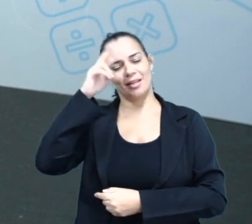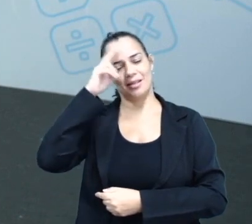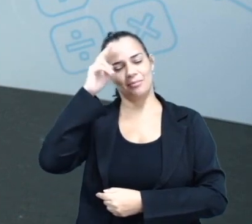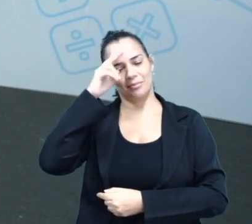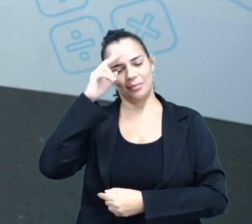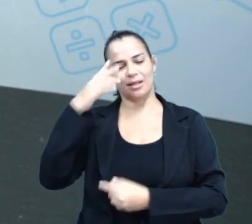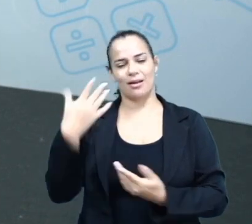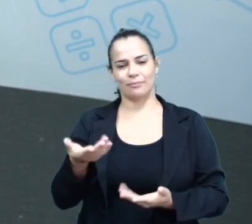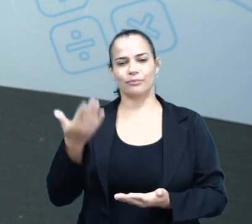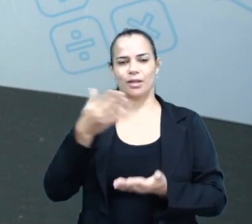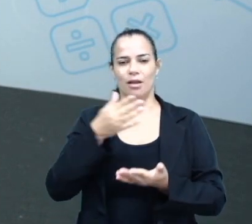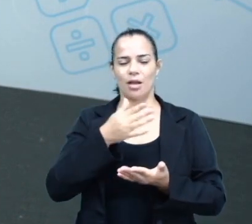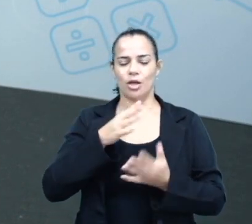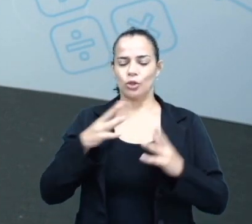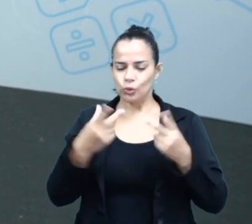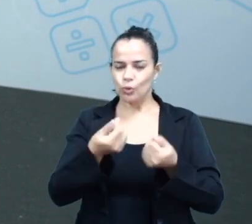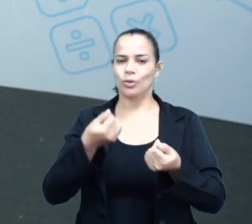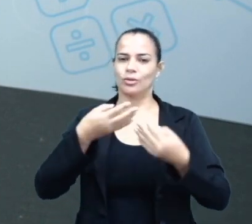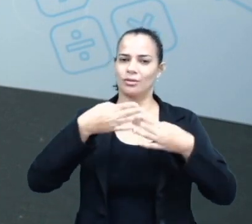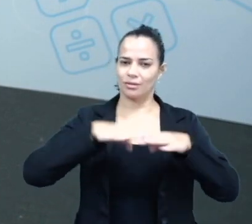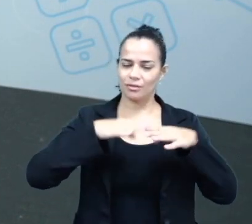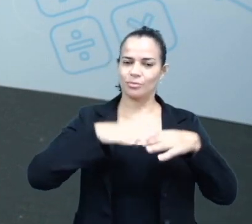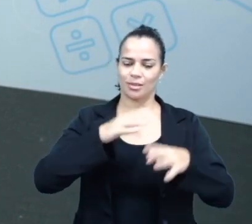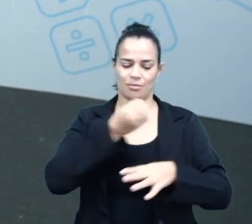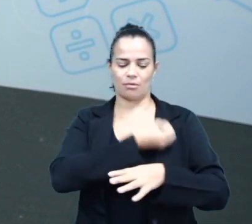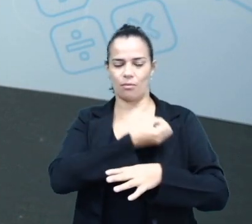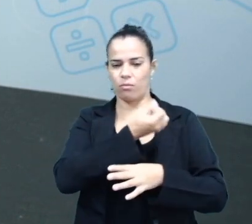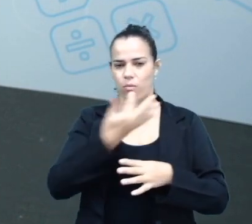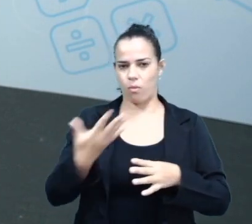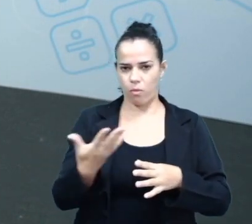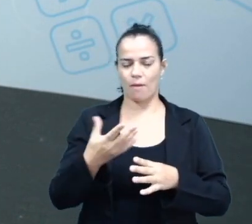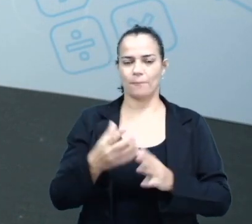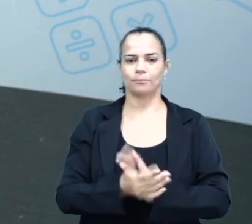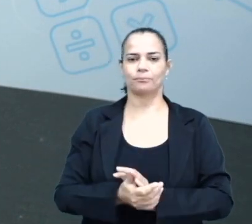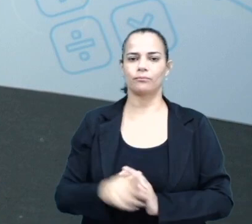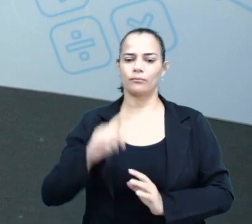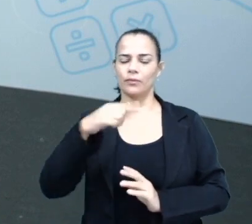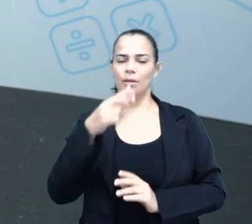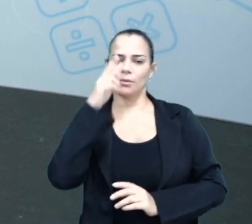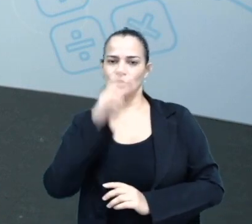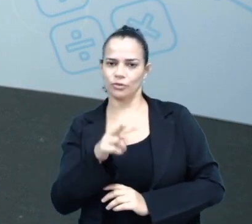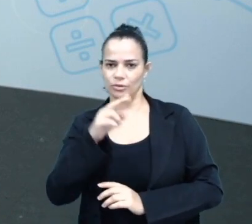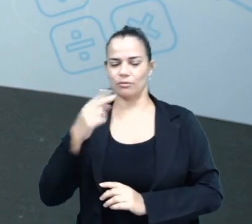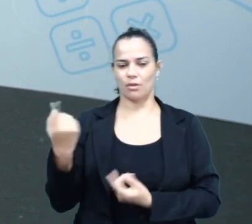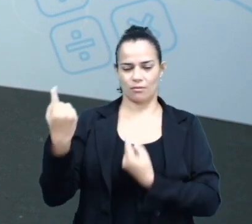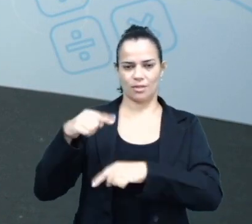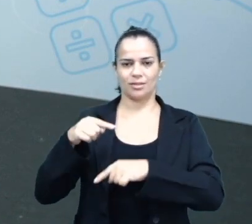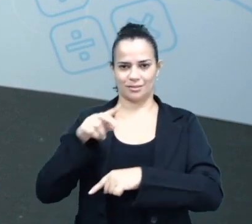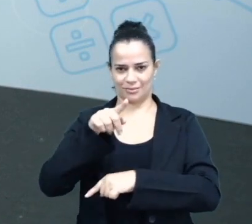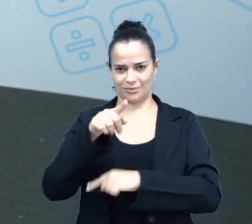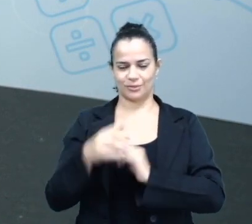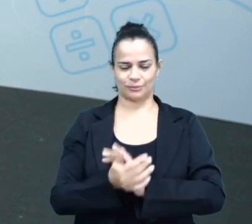claro, aquelas propriedades todas. Depois a gente vai ver aí esse desafio, tá